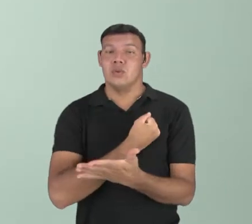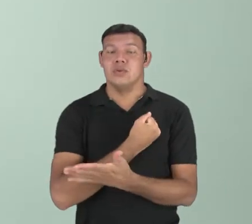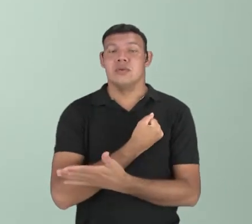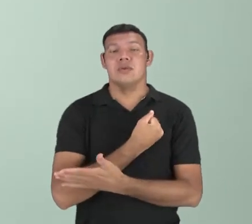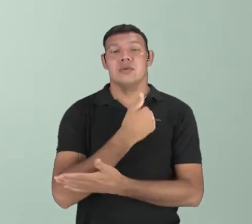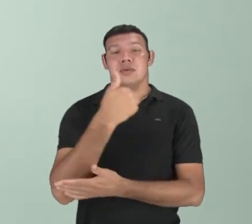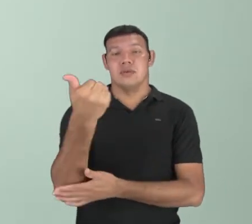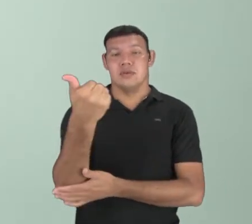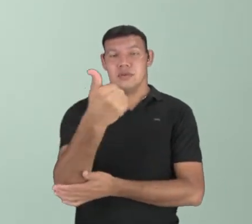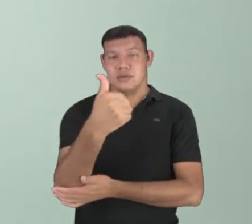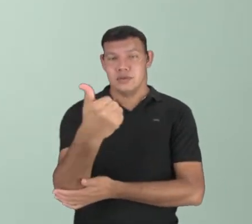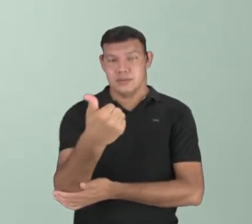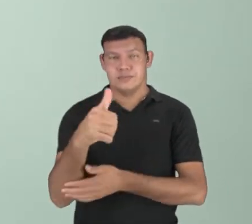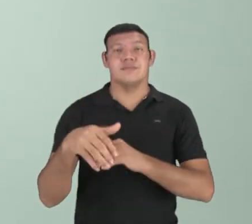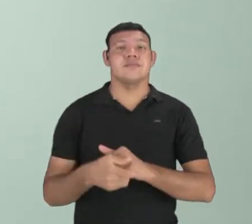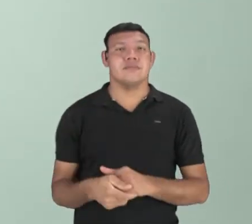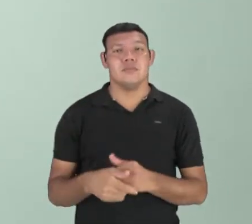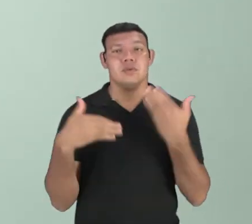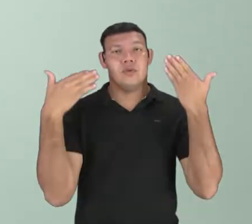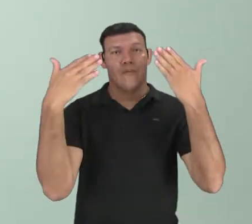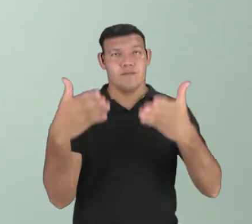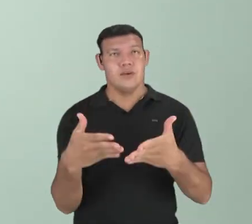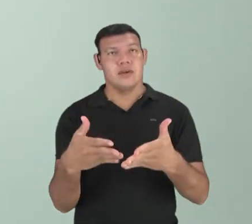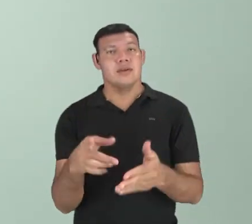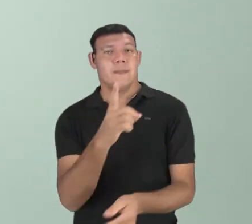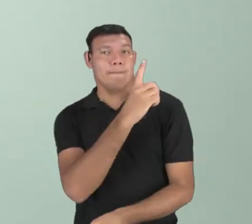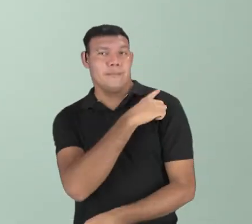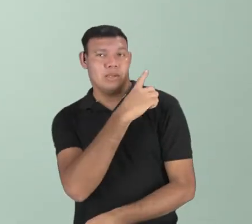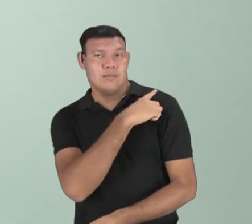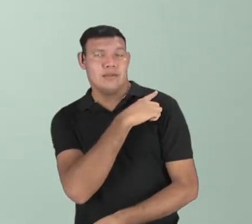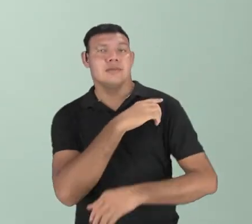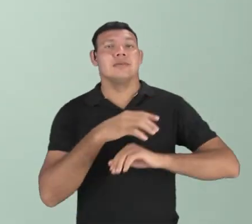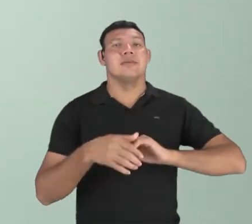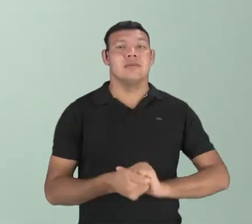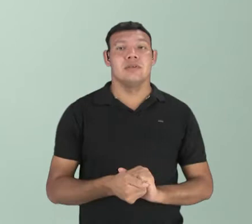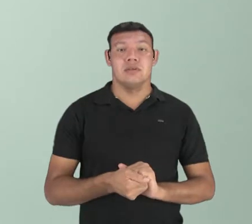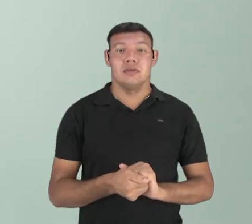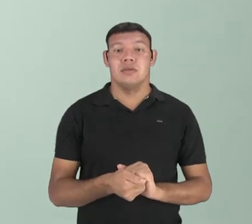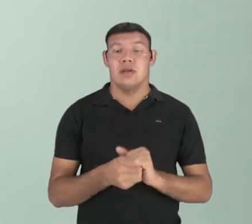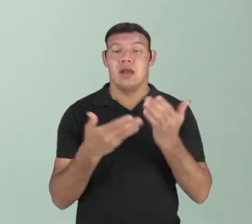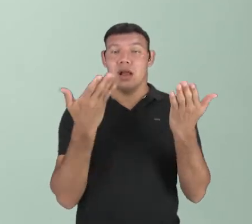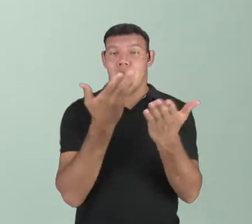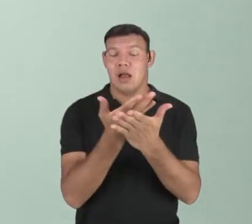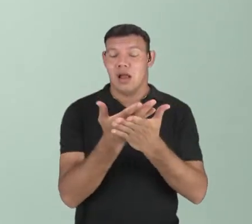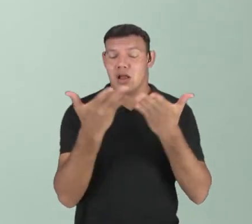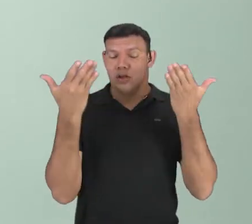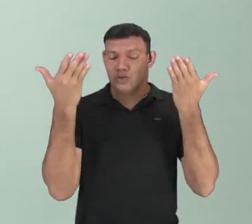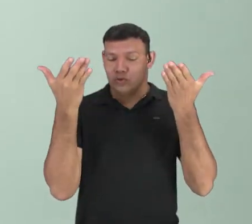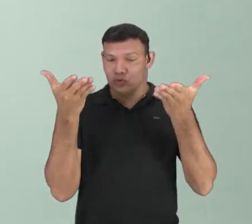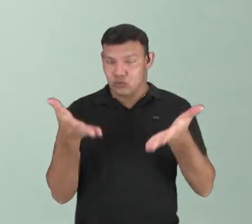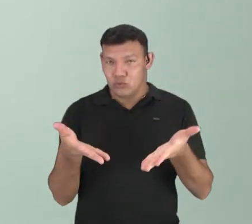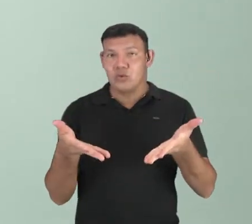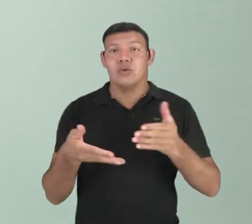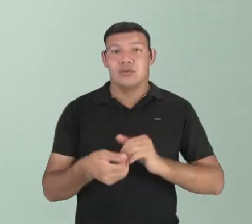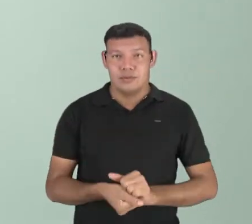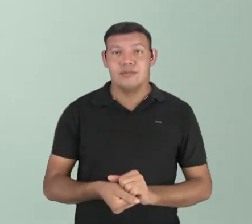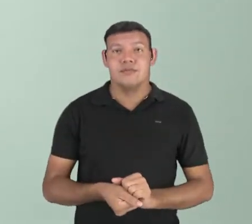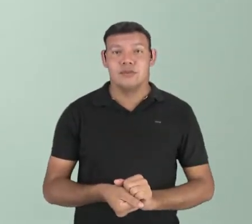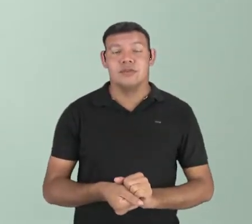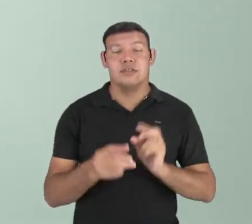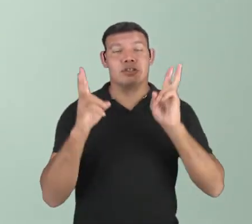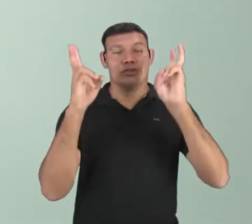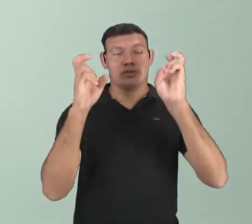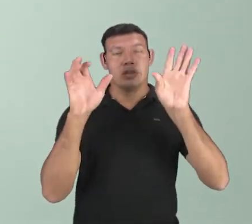com conteúdos para a primeira série do ensino médio. E a aula de hoje em filosofia, vamos estar